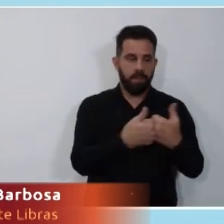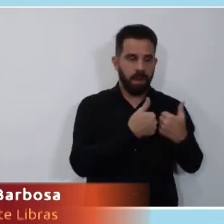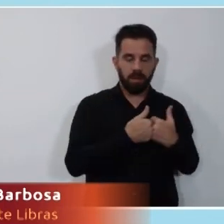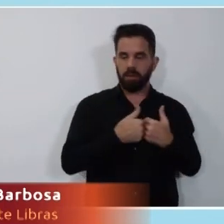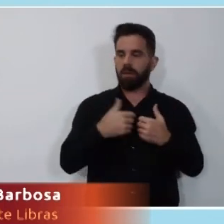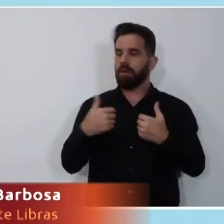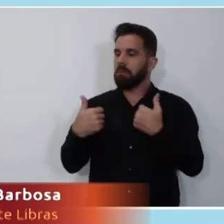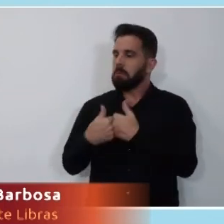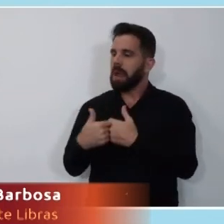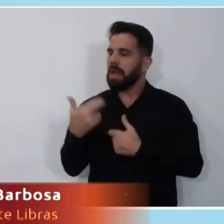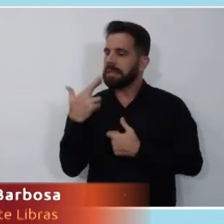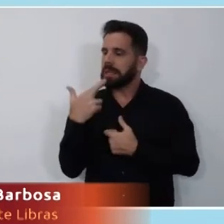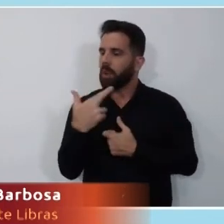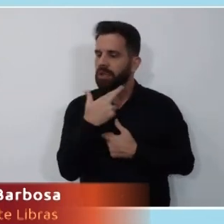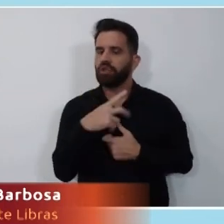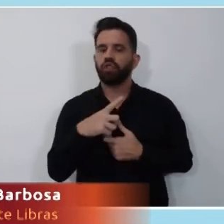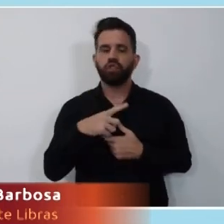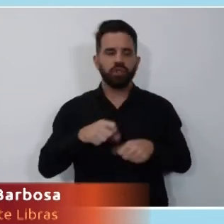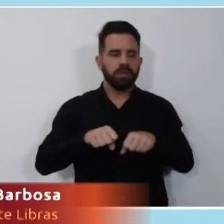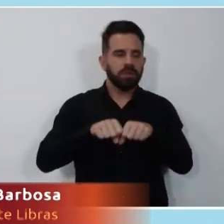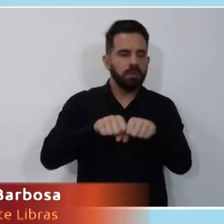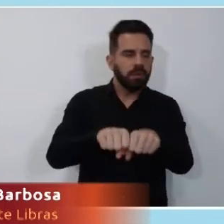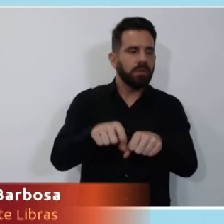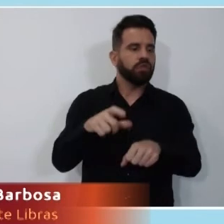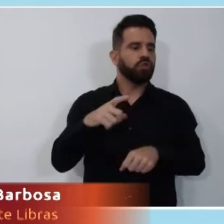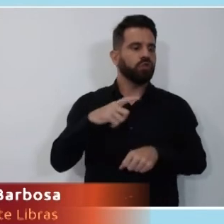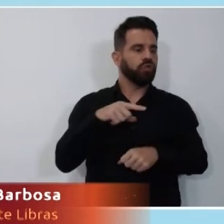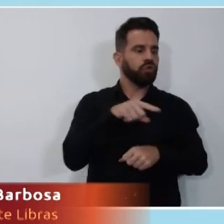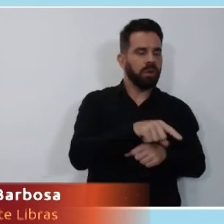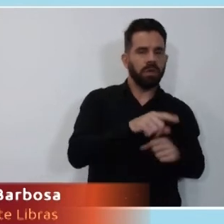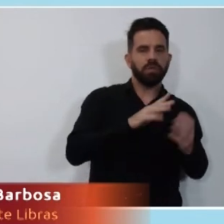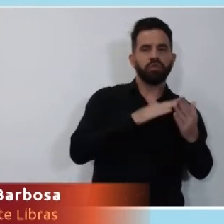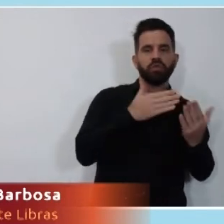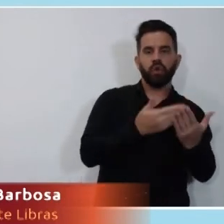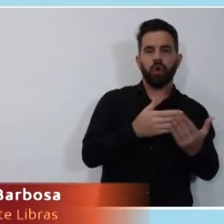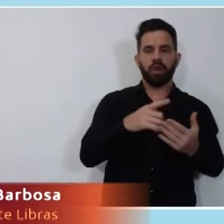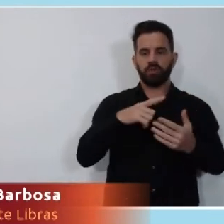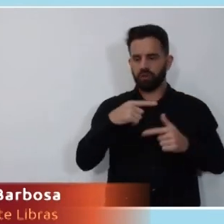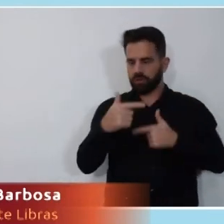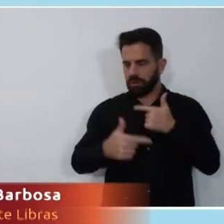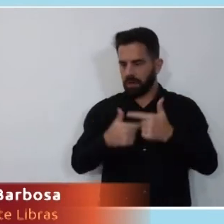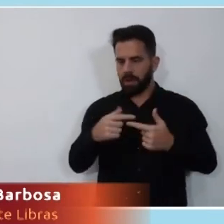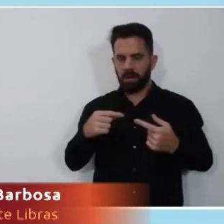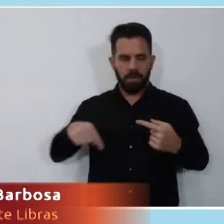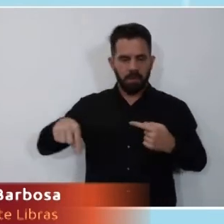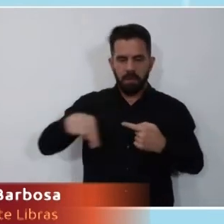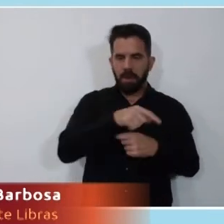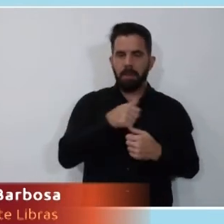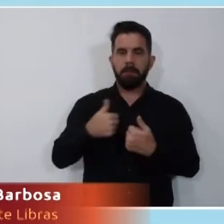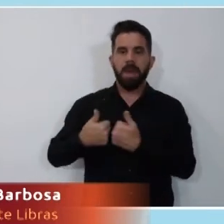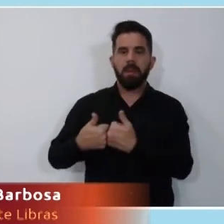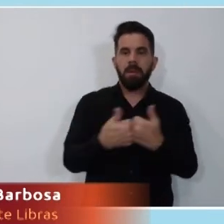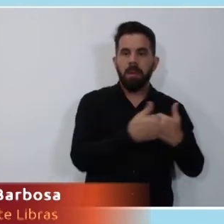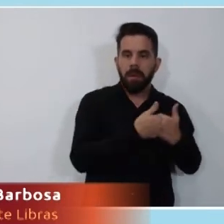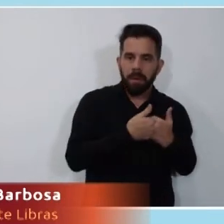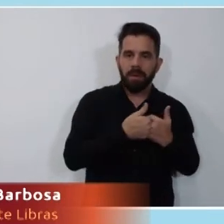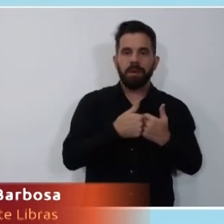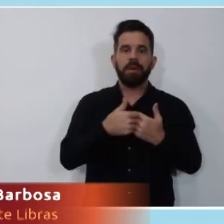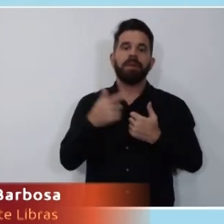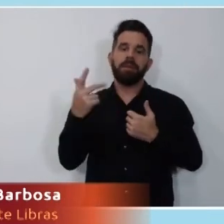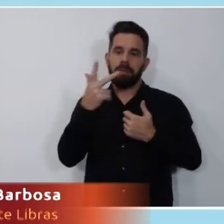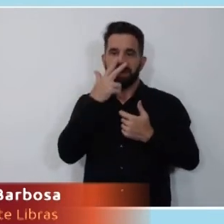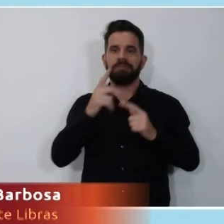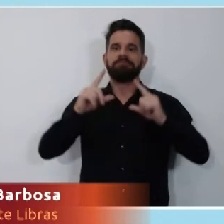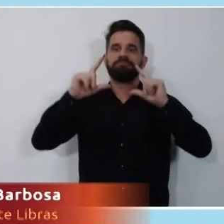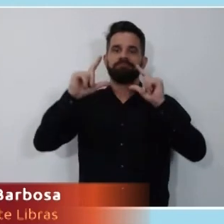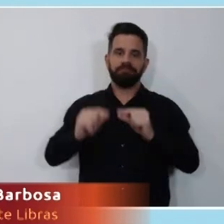sua escola, seu sistema de saúde, seu trabalho, né? Nós não vamos ter pessoas nesse movimento pendular aí, de